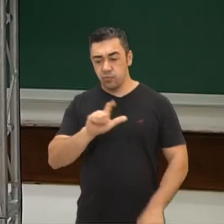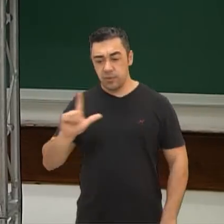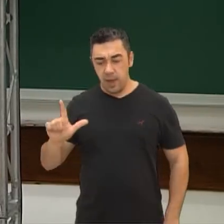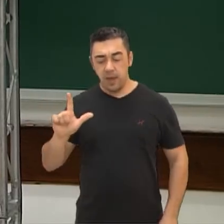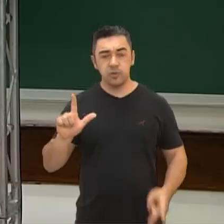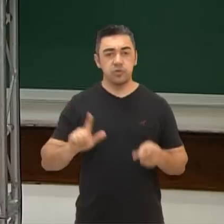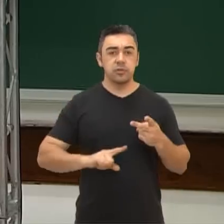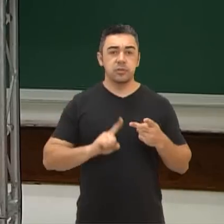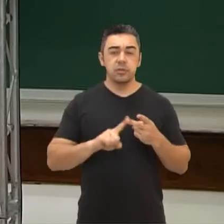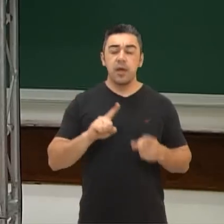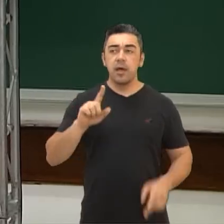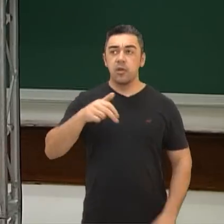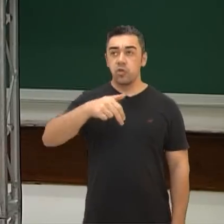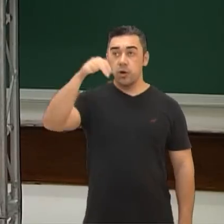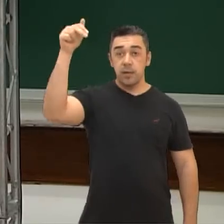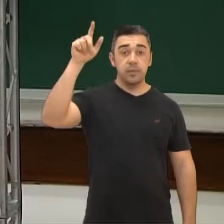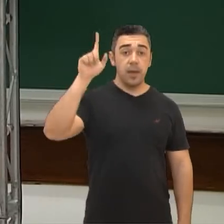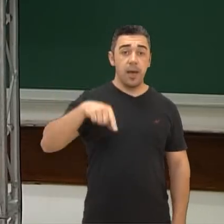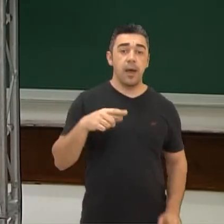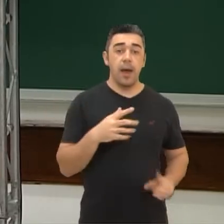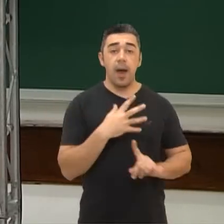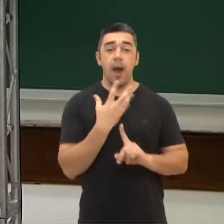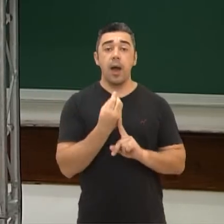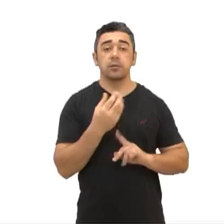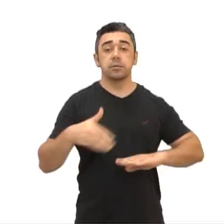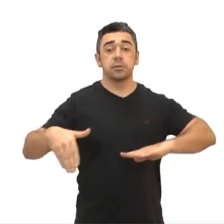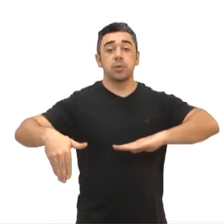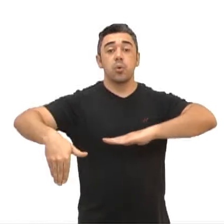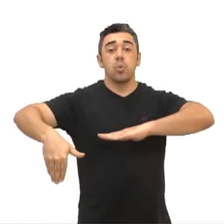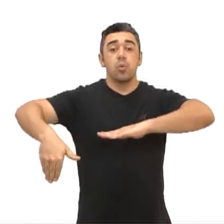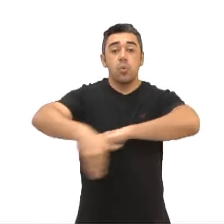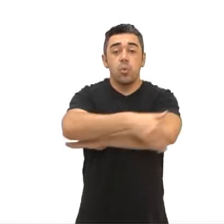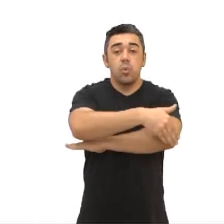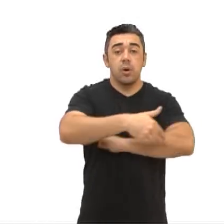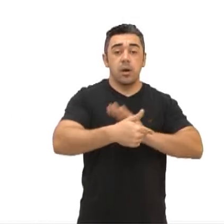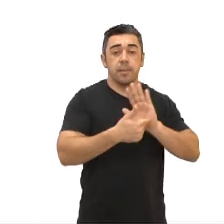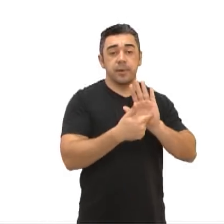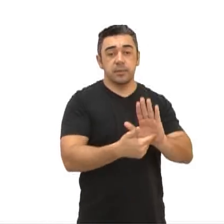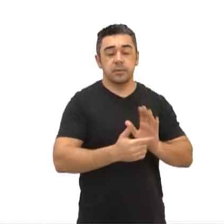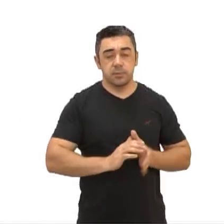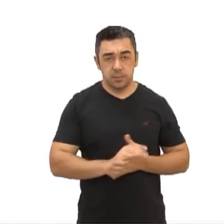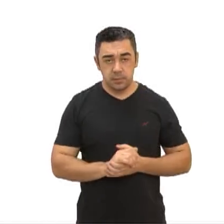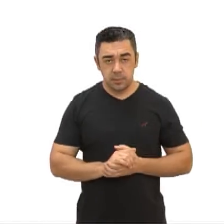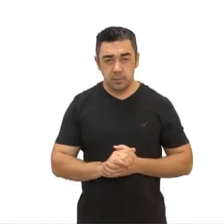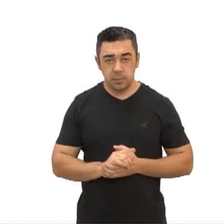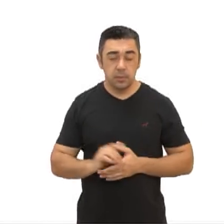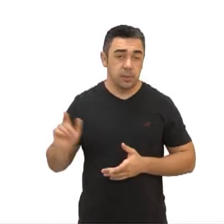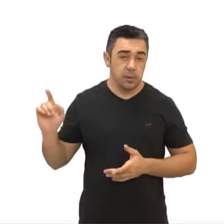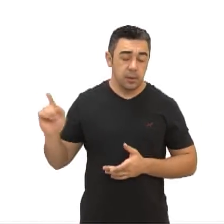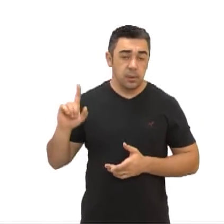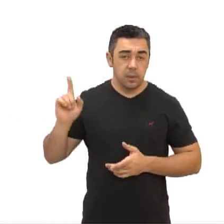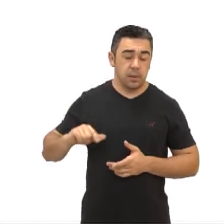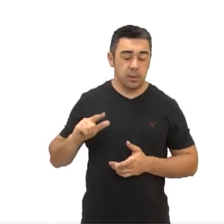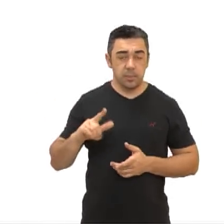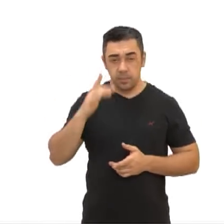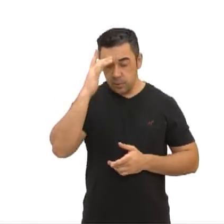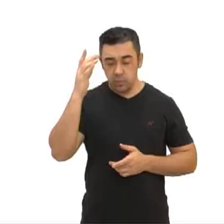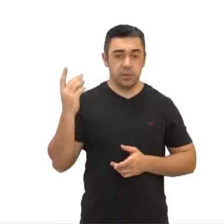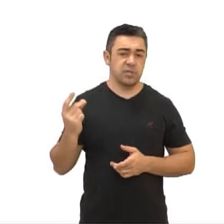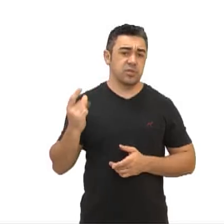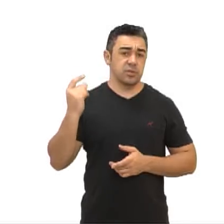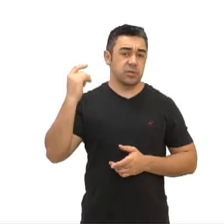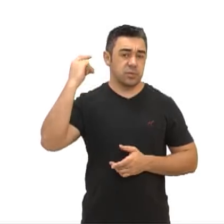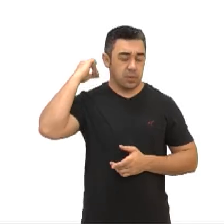É bem legal e interessante. Então, continuando com essa ideia da arte nordestina, ela é